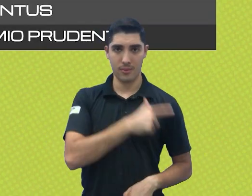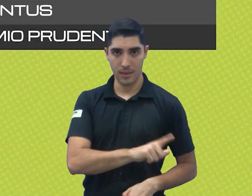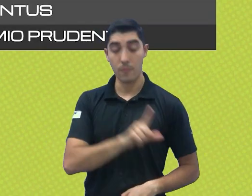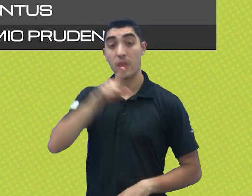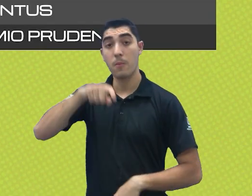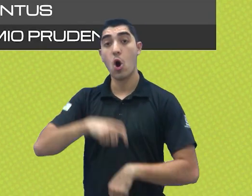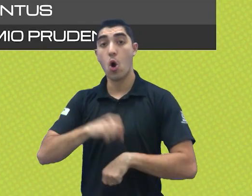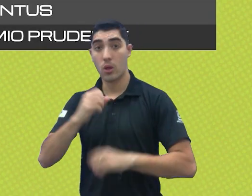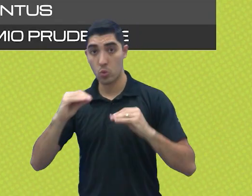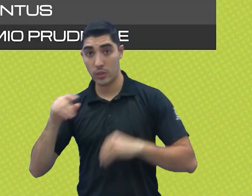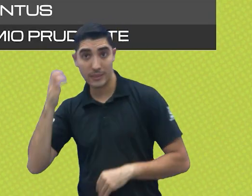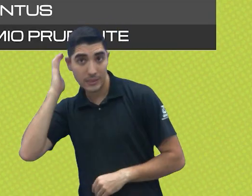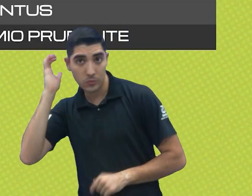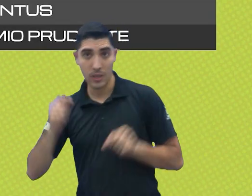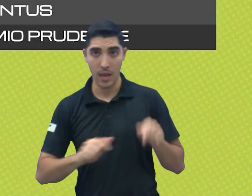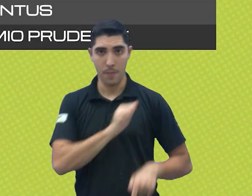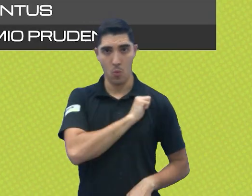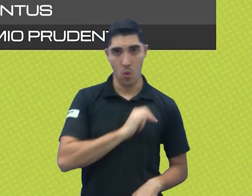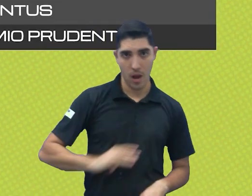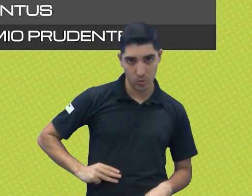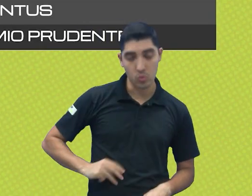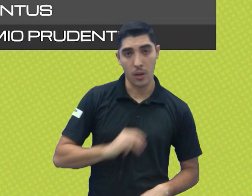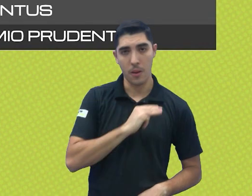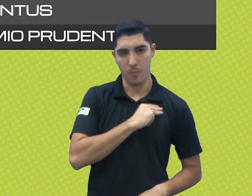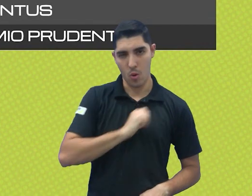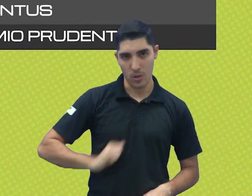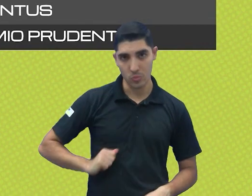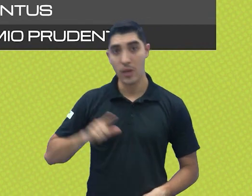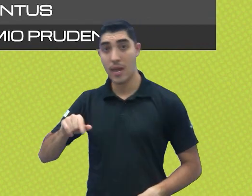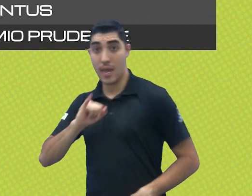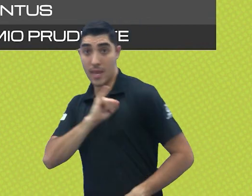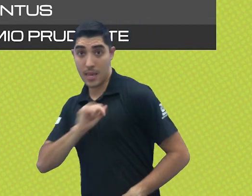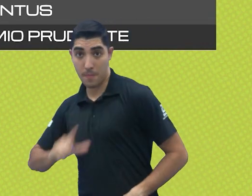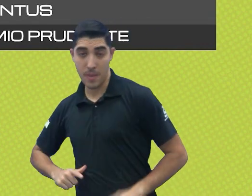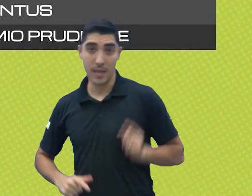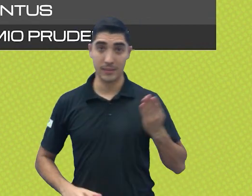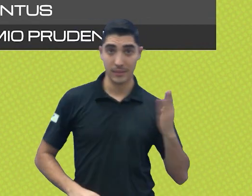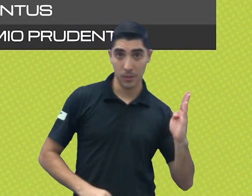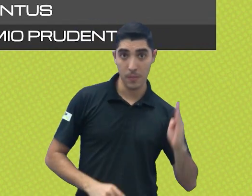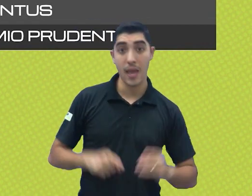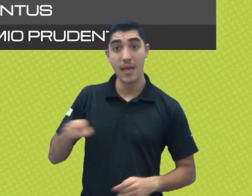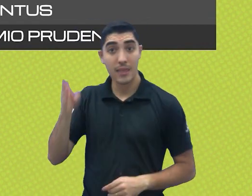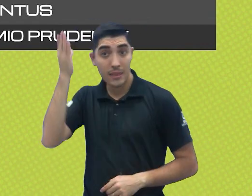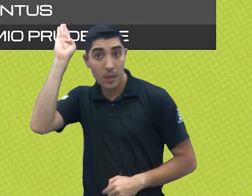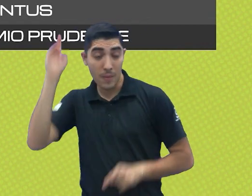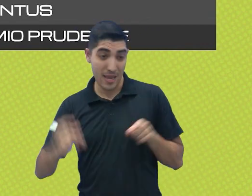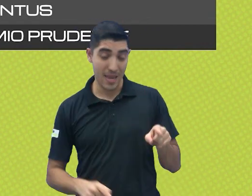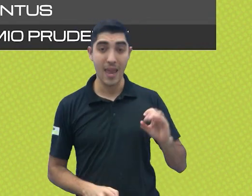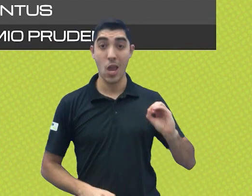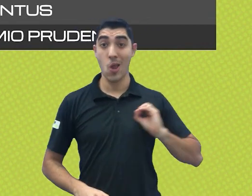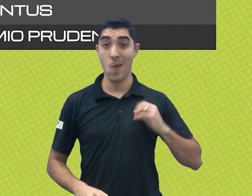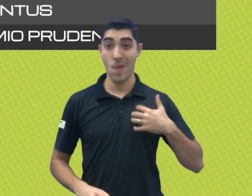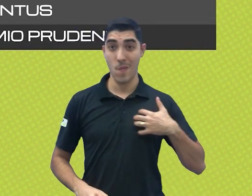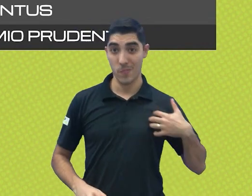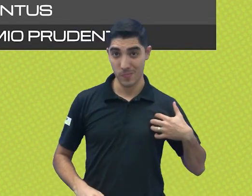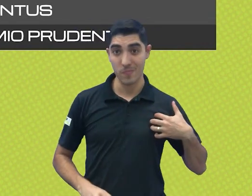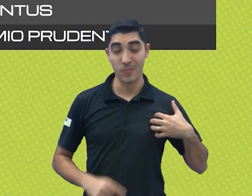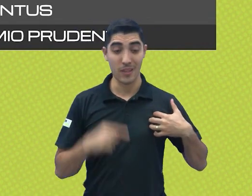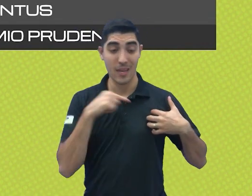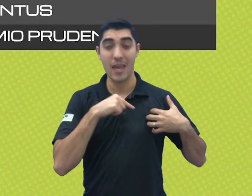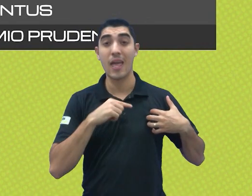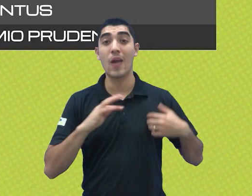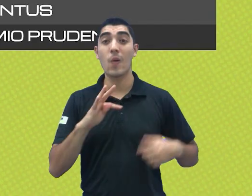horas, Santo André e Monte Azul, Inter de Limeira e São Bento, Taubaté e Osasco Sport, que é do Moacir Júnior, hein? Que